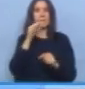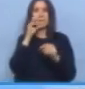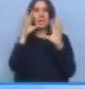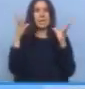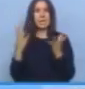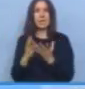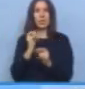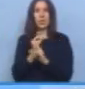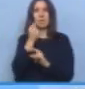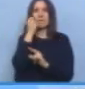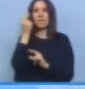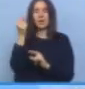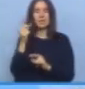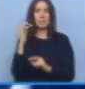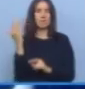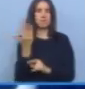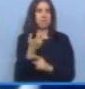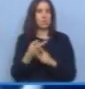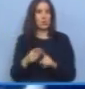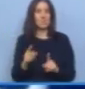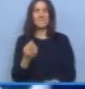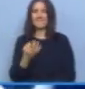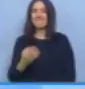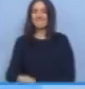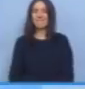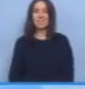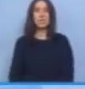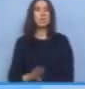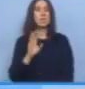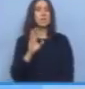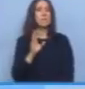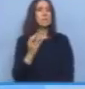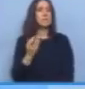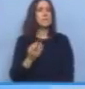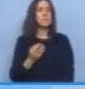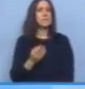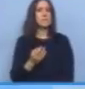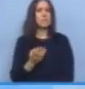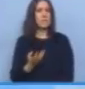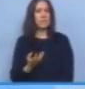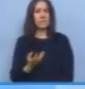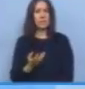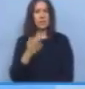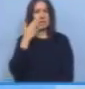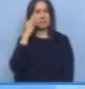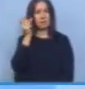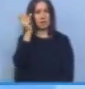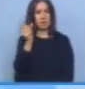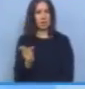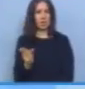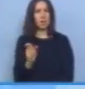não é? Pois, porque é uma atmosfera diferente. Mas por onde passa realmente um imigrante a